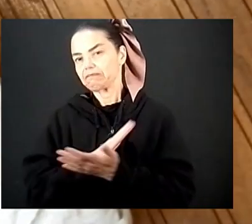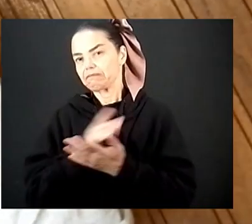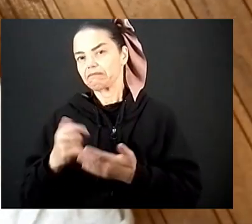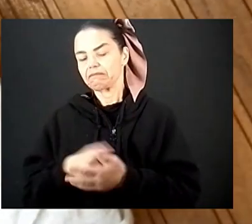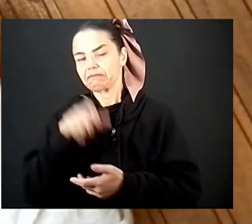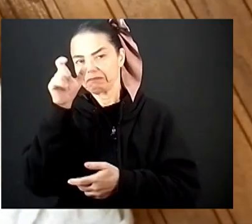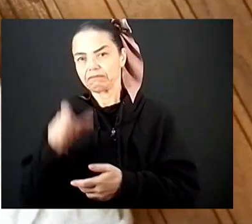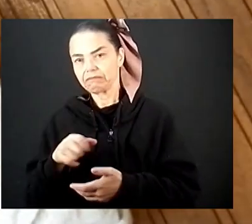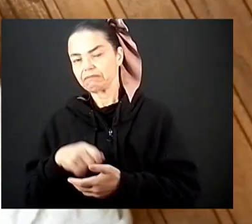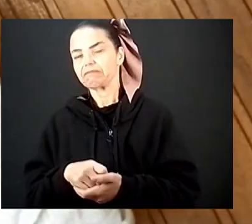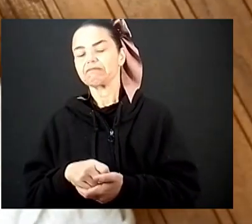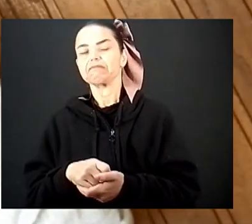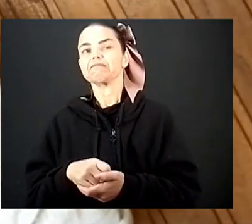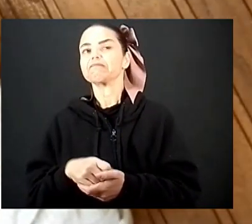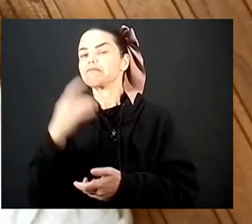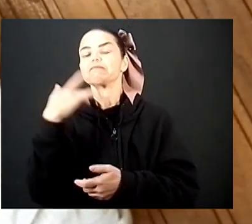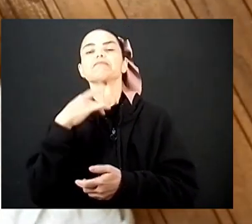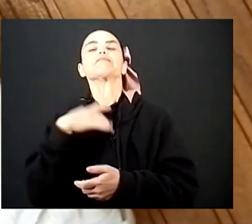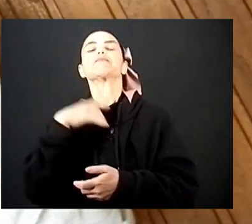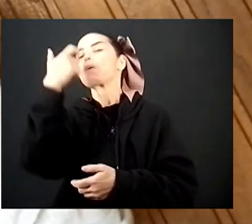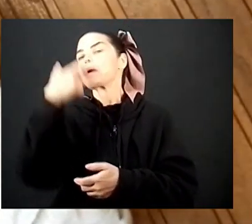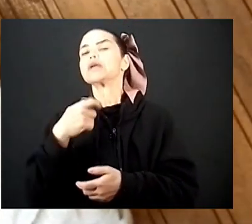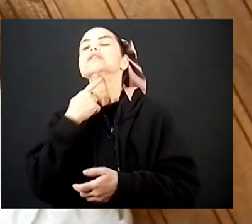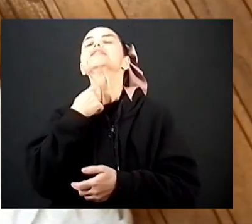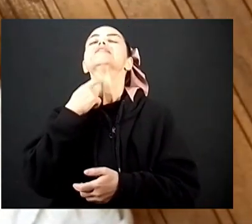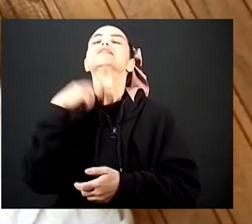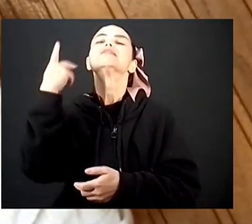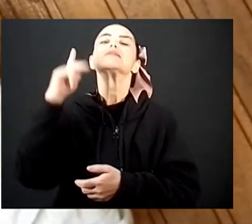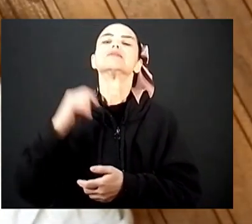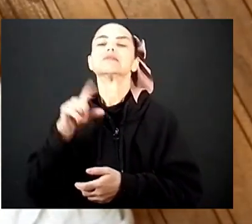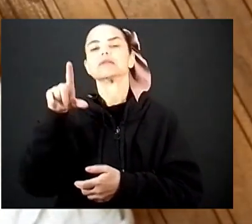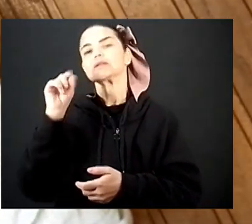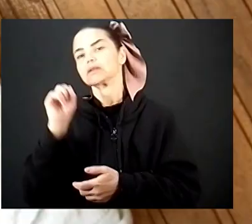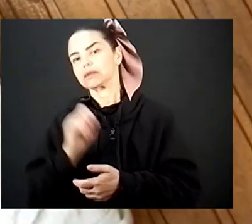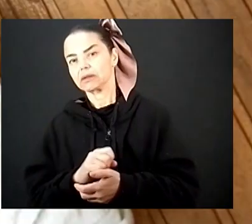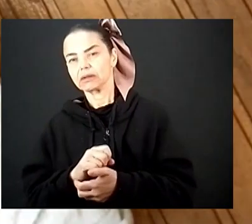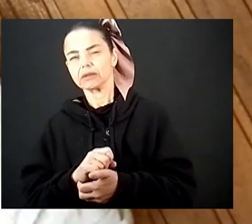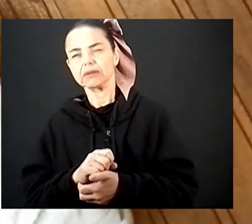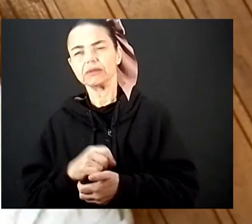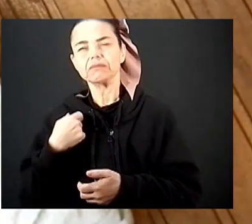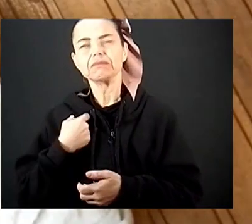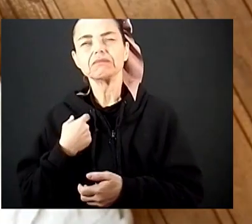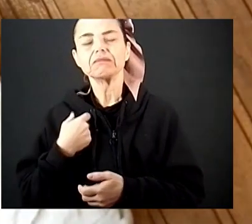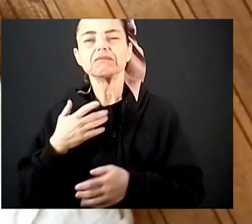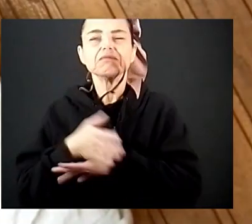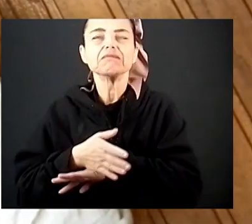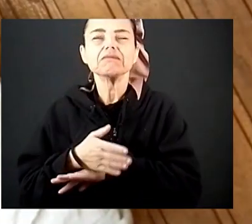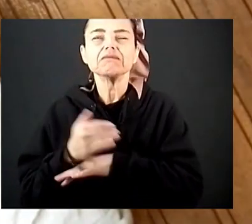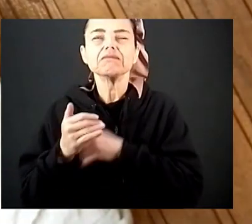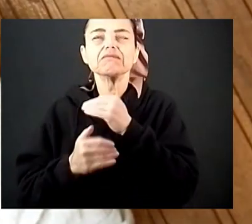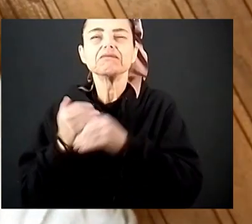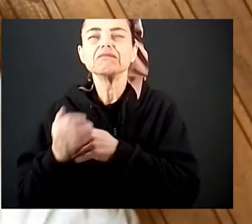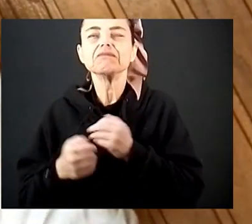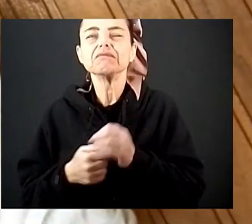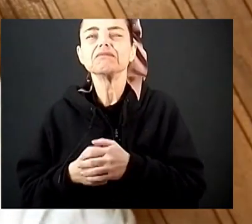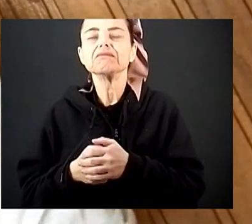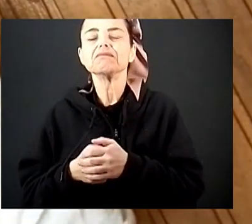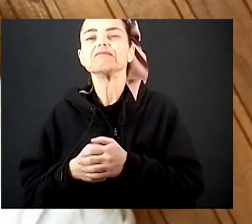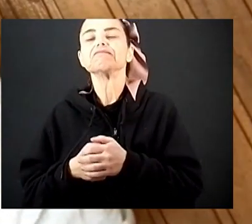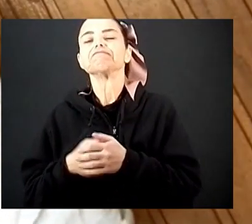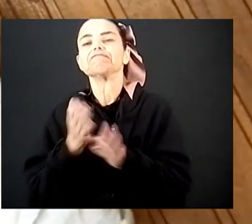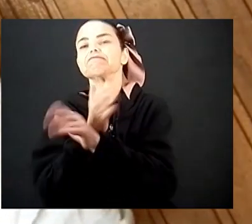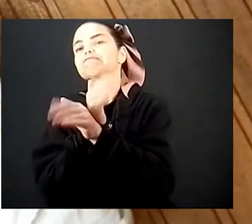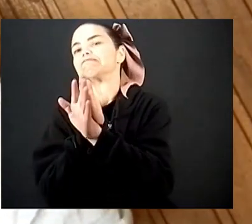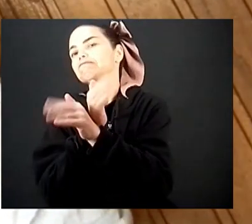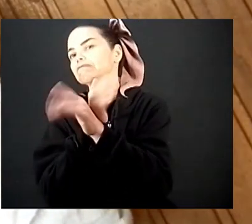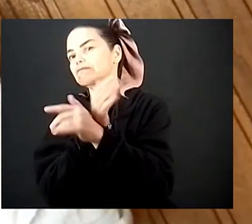Cadê a personalidade dele, a vontade dele, as escolhas dele? Então entra num processo que ele acaba se perdendo,